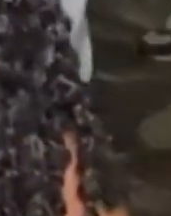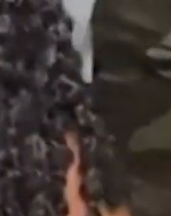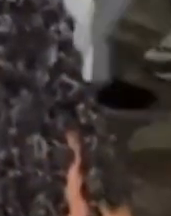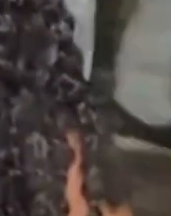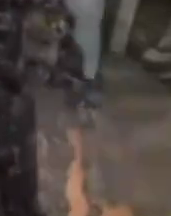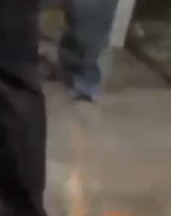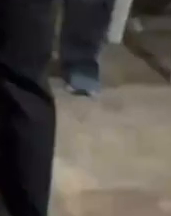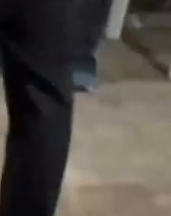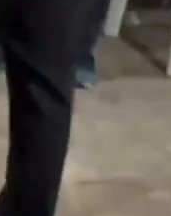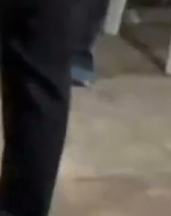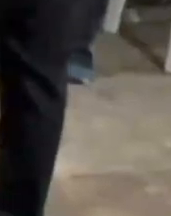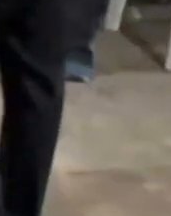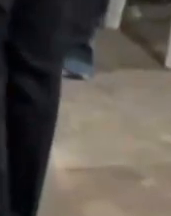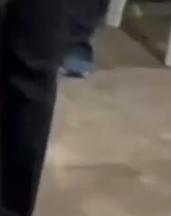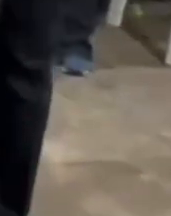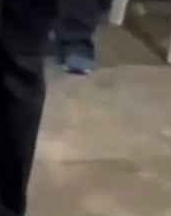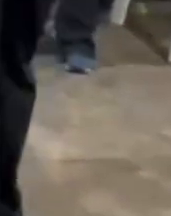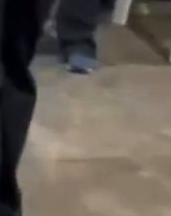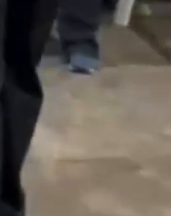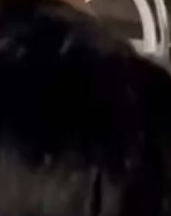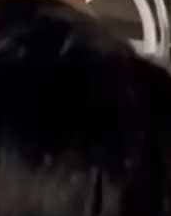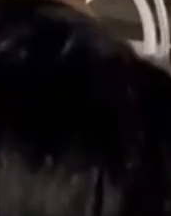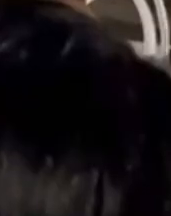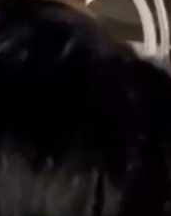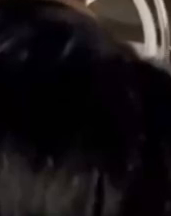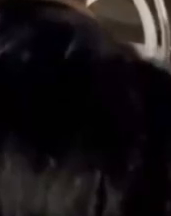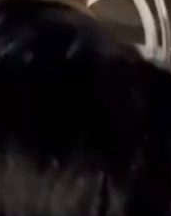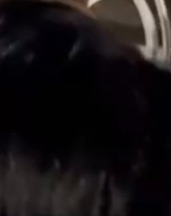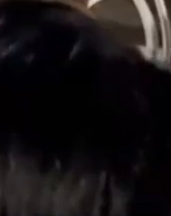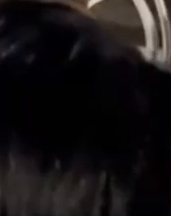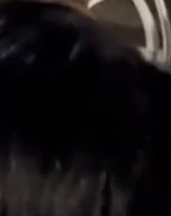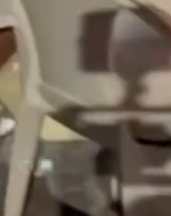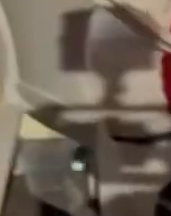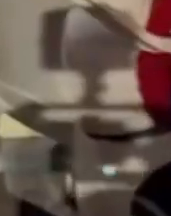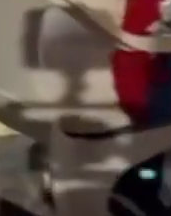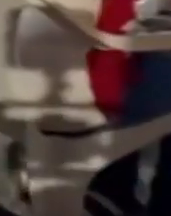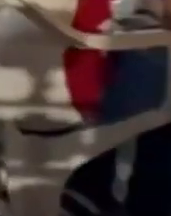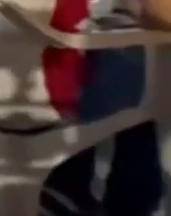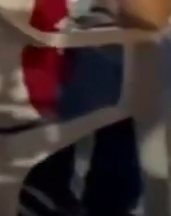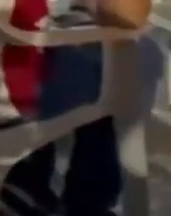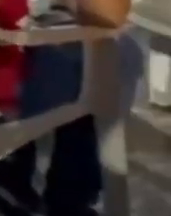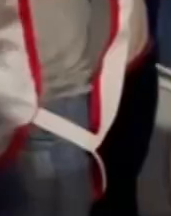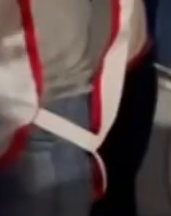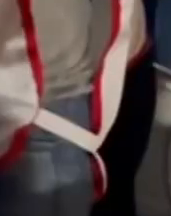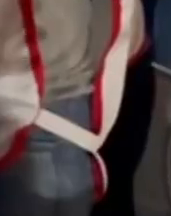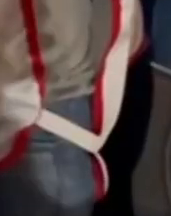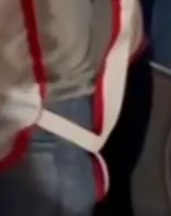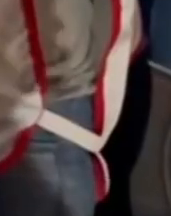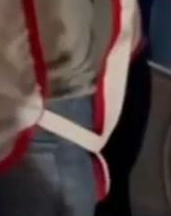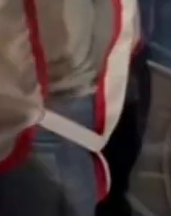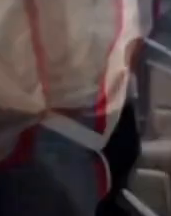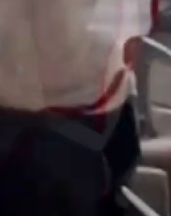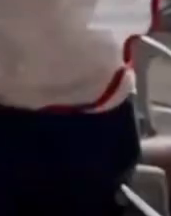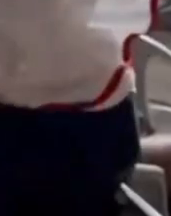de programa, trazendo para essas pessoas, que por muitos são desprezados, ajuda